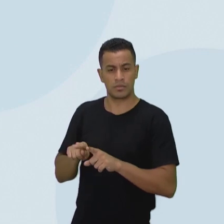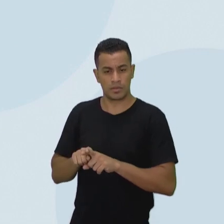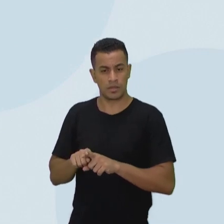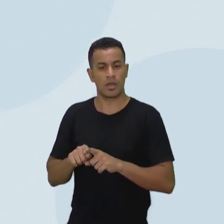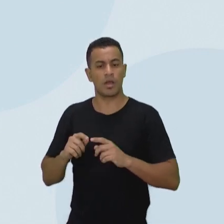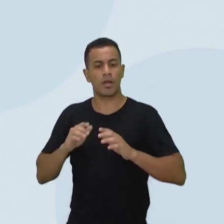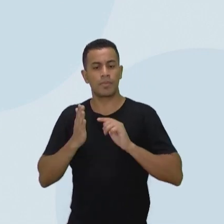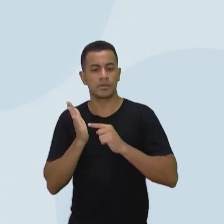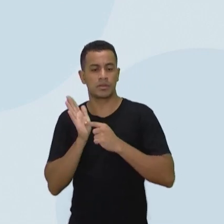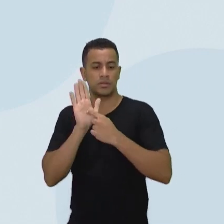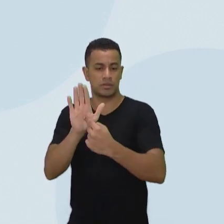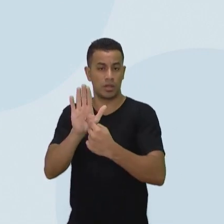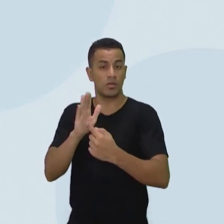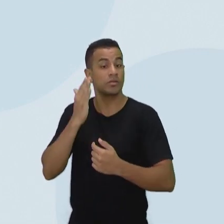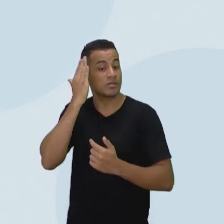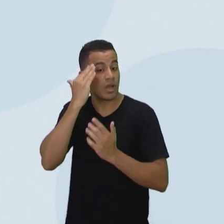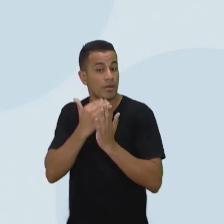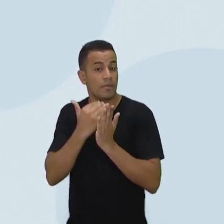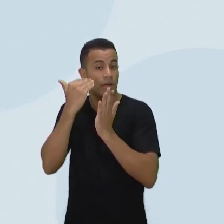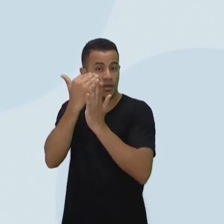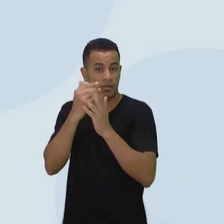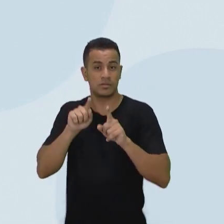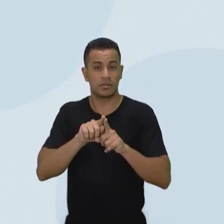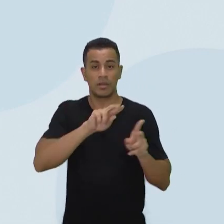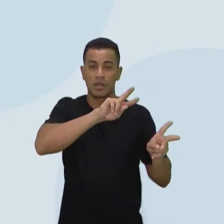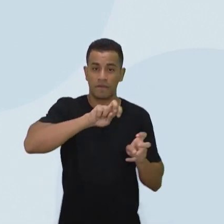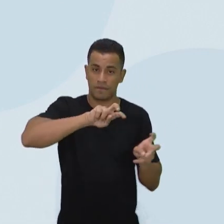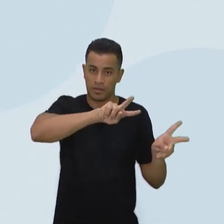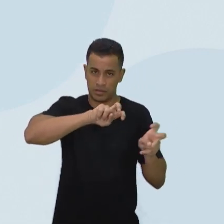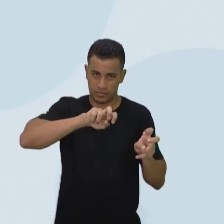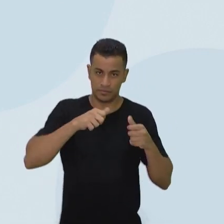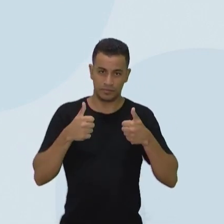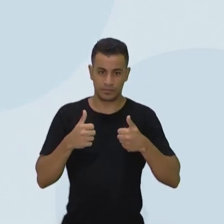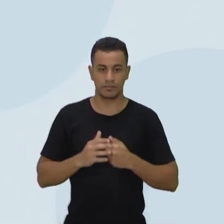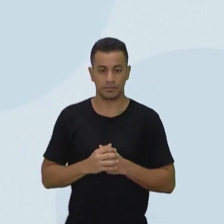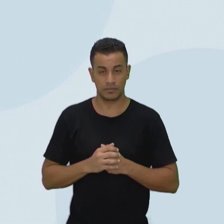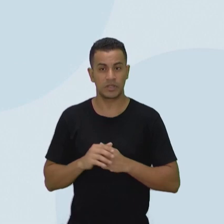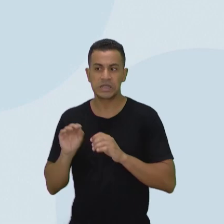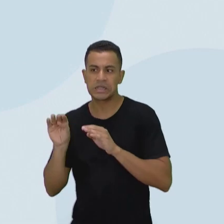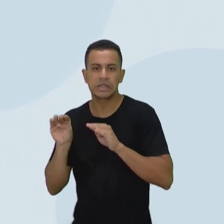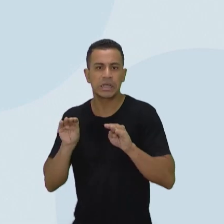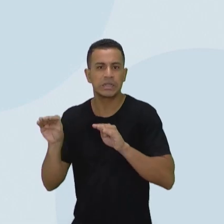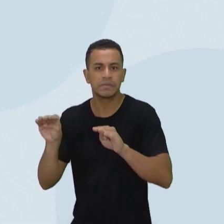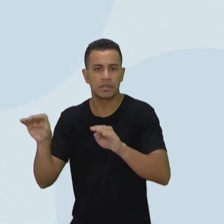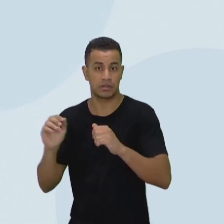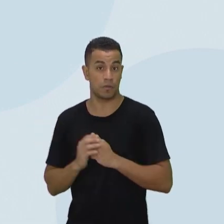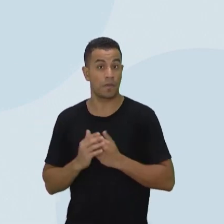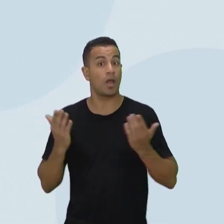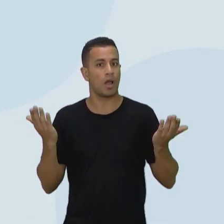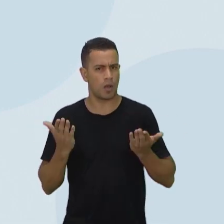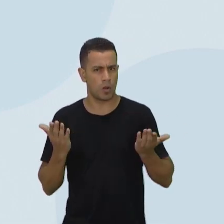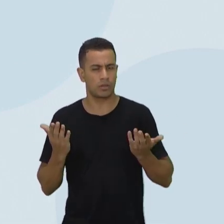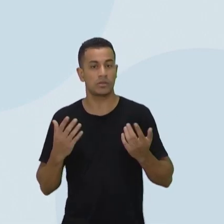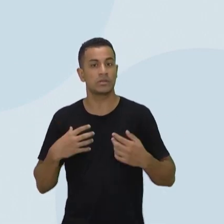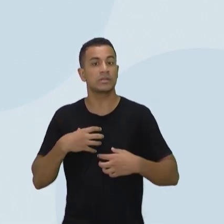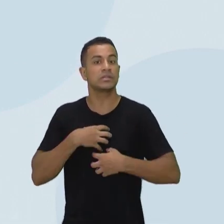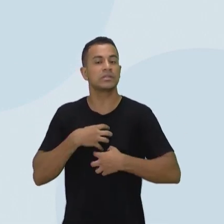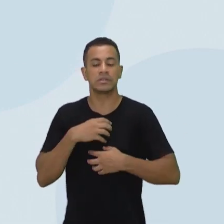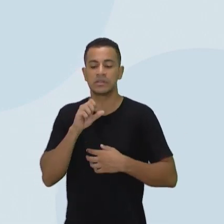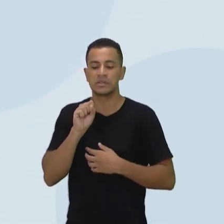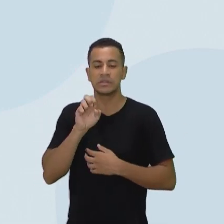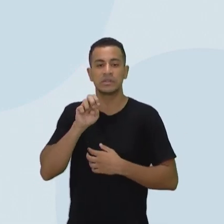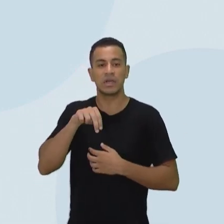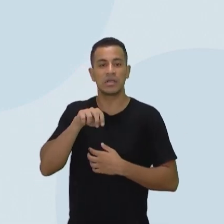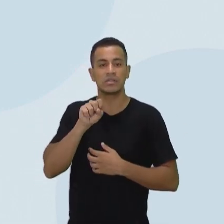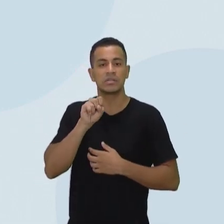utilizadas hoje. Então vamos lá para a nossa sensibilização. Nós vamos mostrar para vocês uma imagem, vocês vão